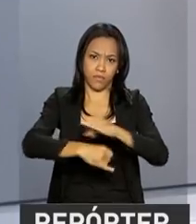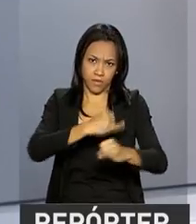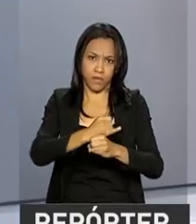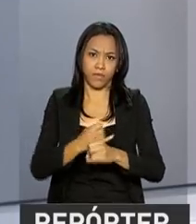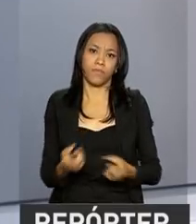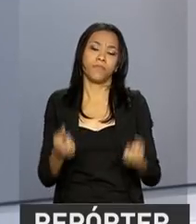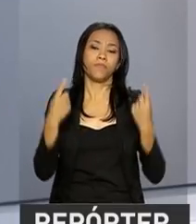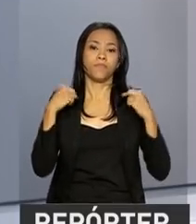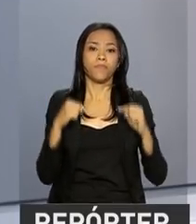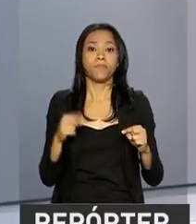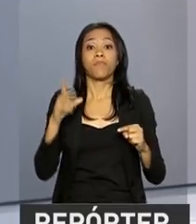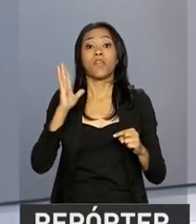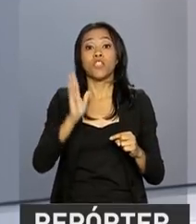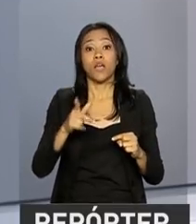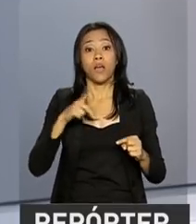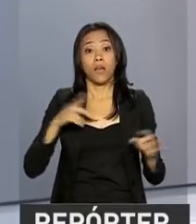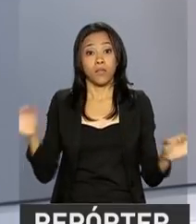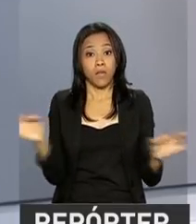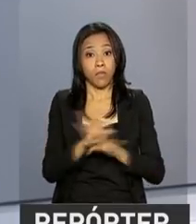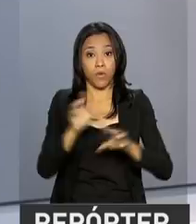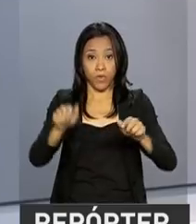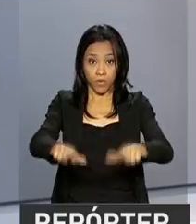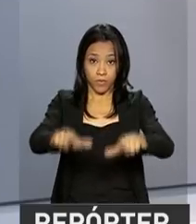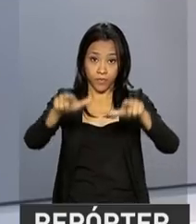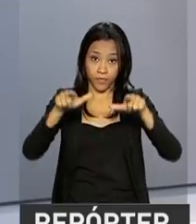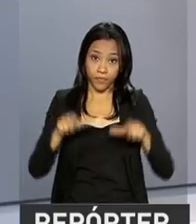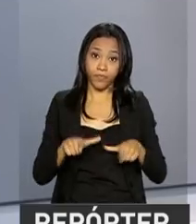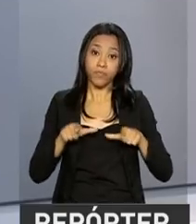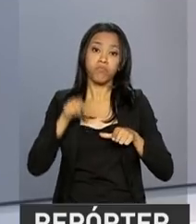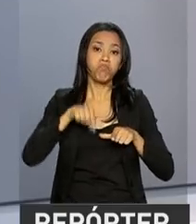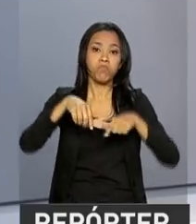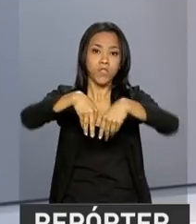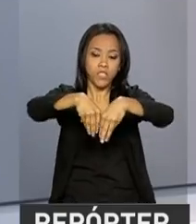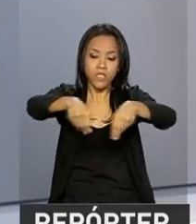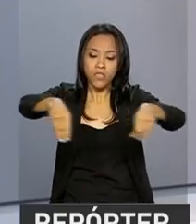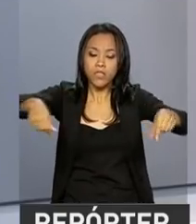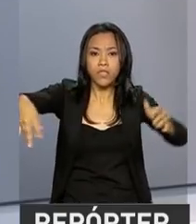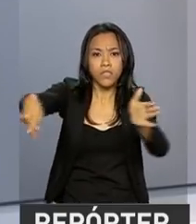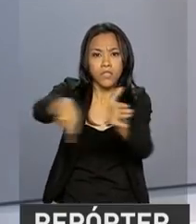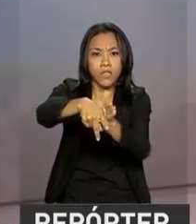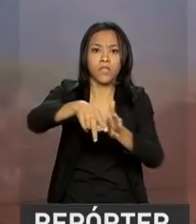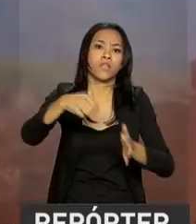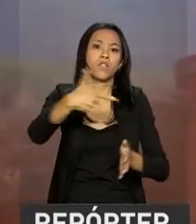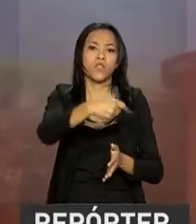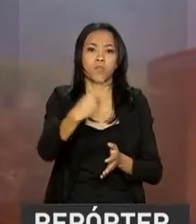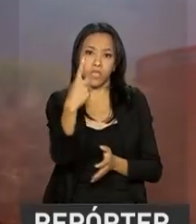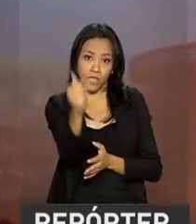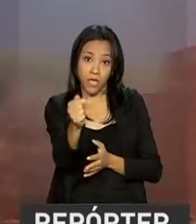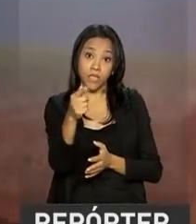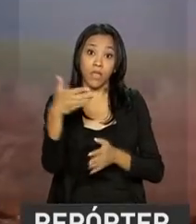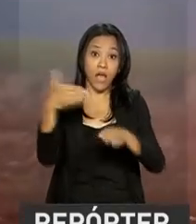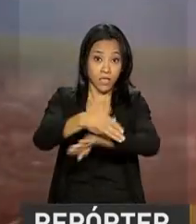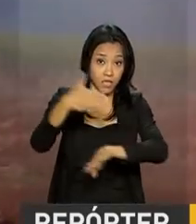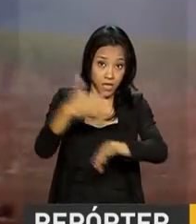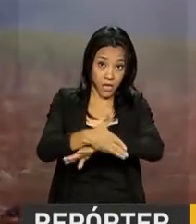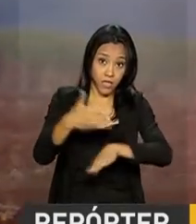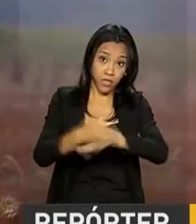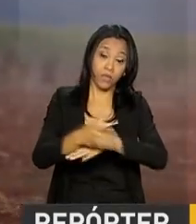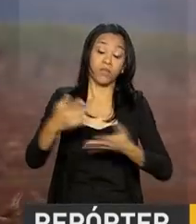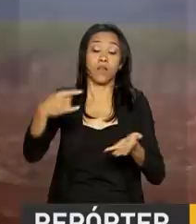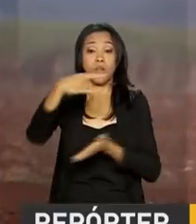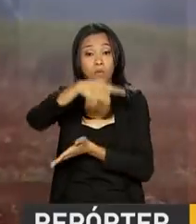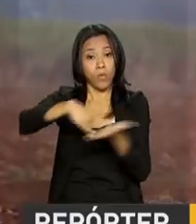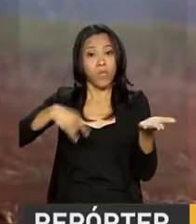está disponível o Certificado de Cadastro de Imóveis Rurais do ano de 2017. Para ter acesso ao documento, os proprietários